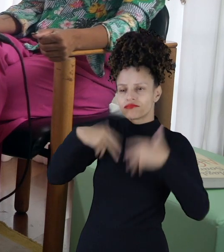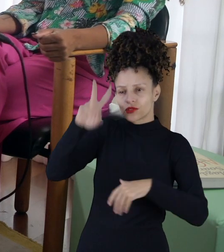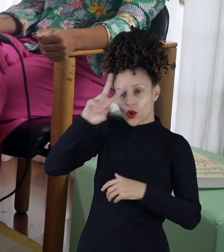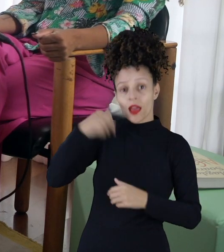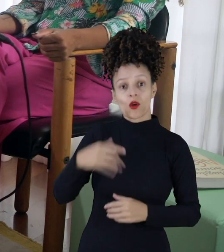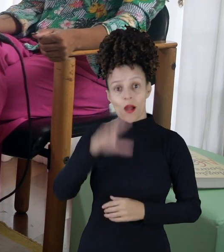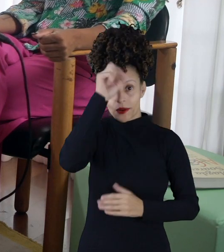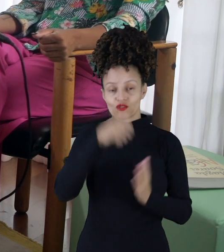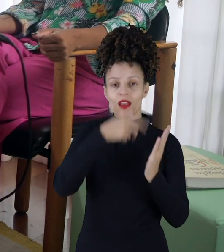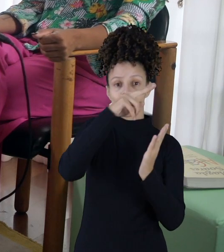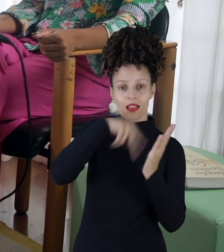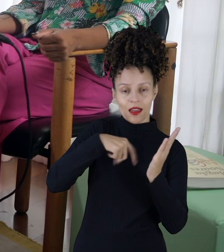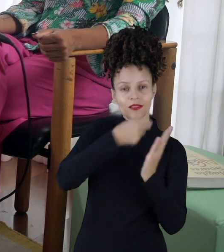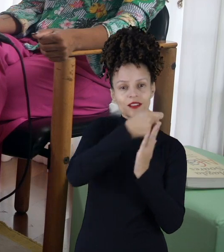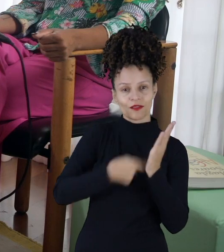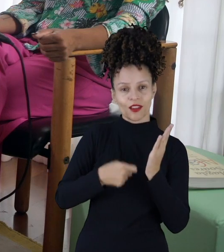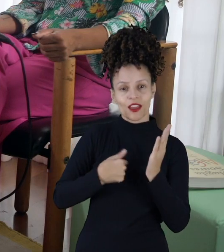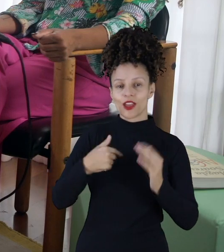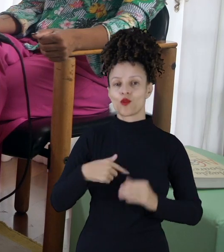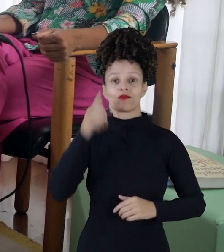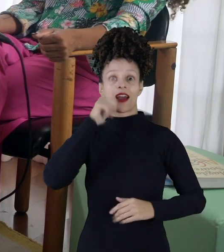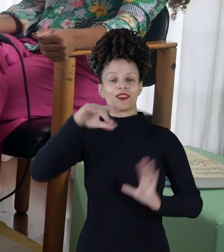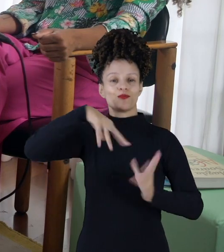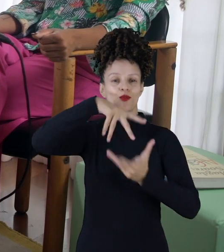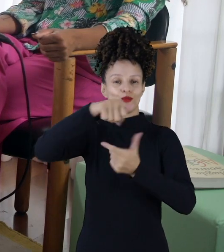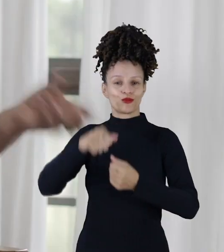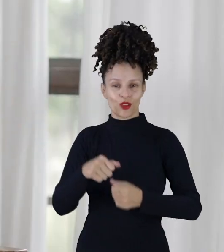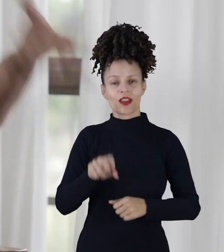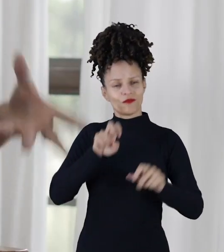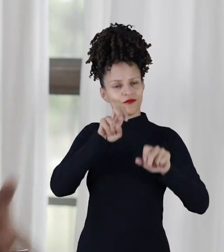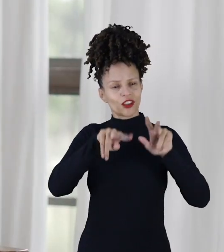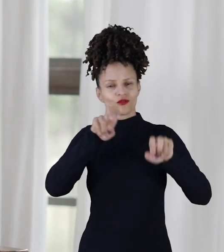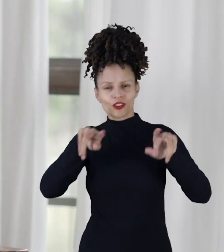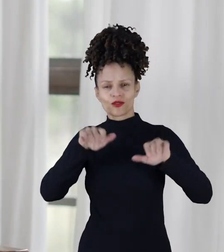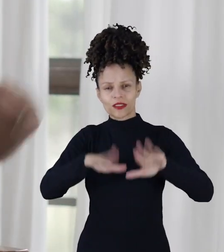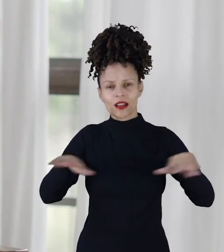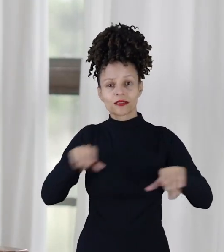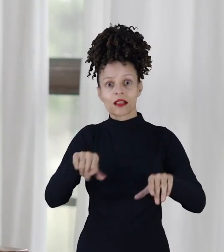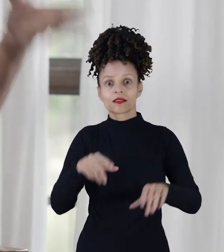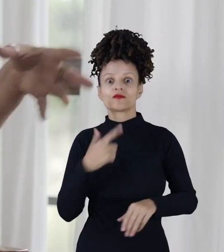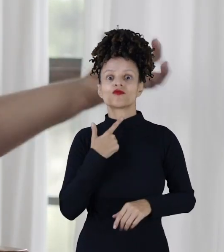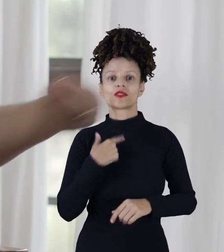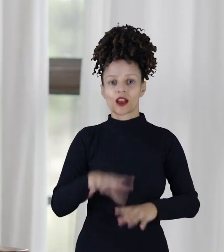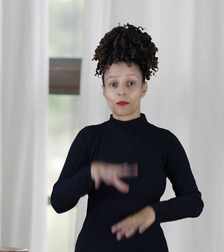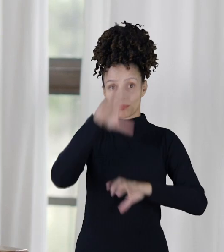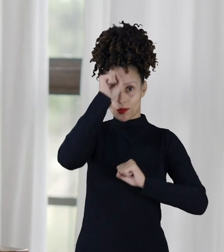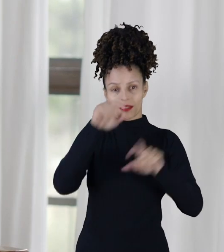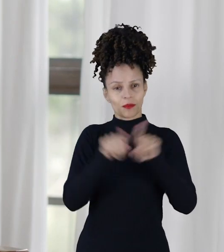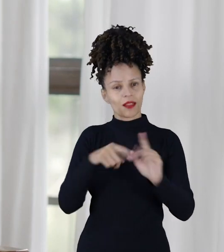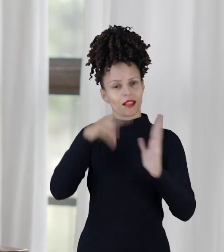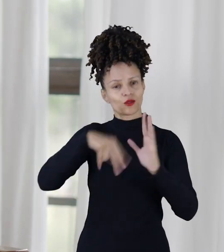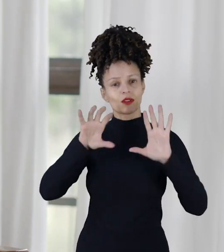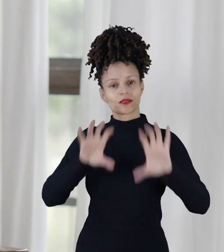histórias para mim, e assim que eu aprendi a ler e escrever, aí eu ganhei o mundo. E eu vejo isso nas crianças, esse desejo de se apropriarem